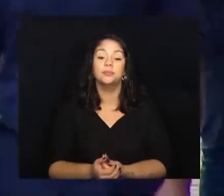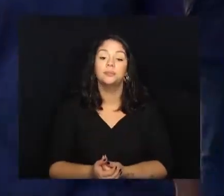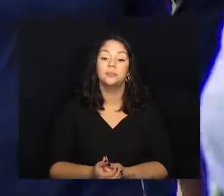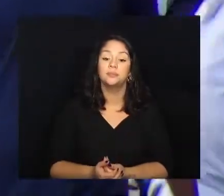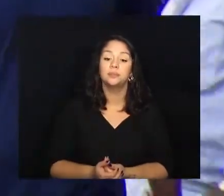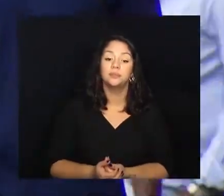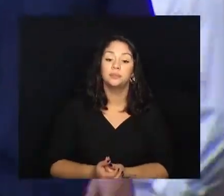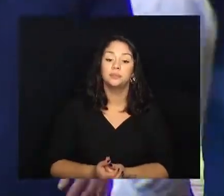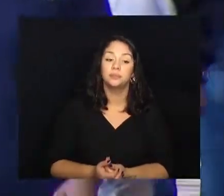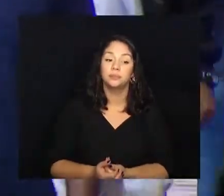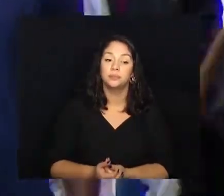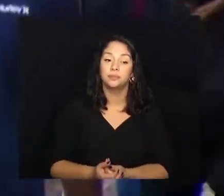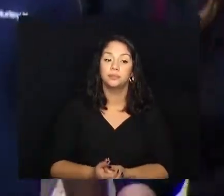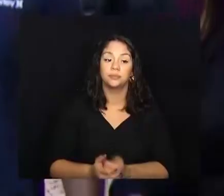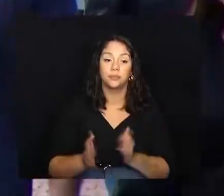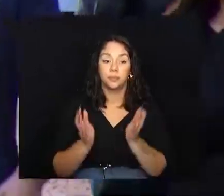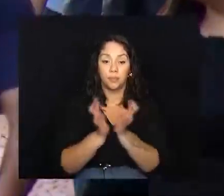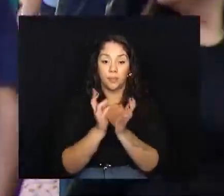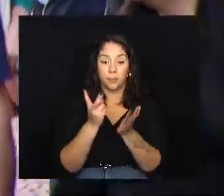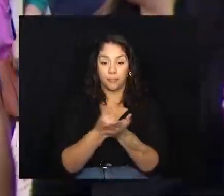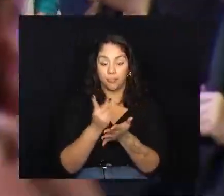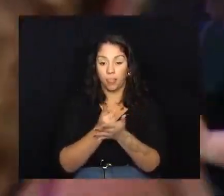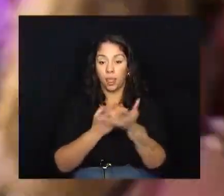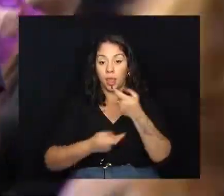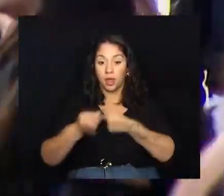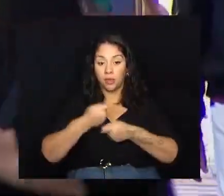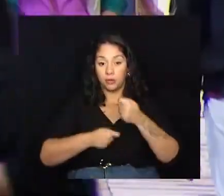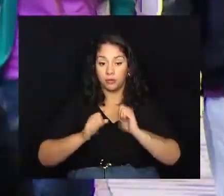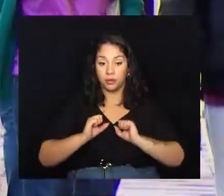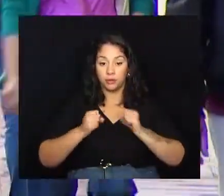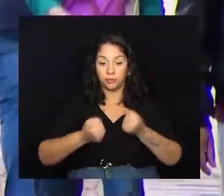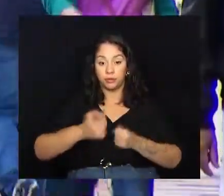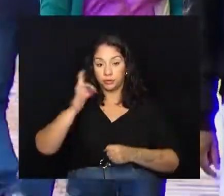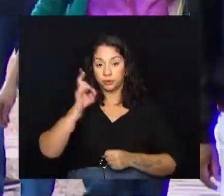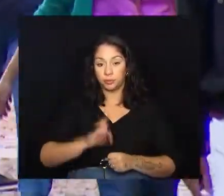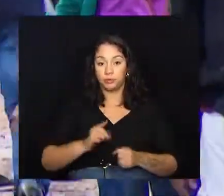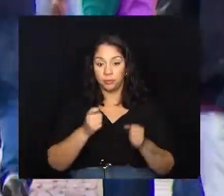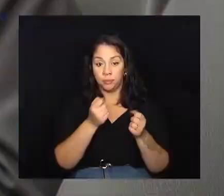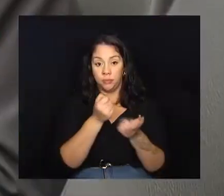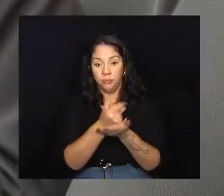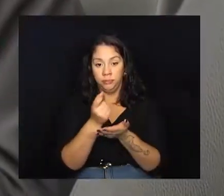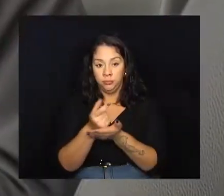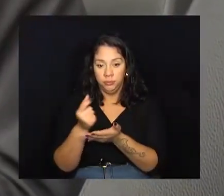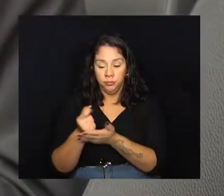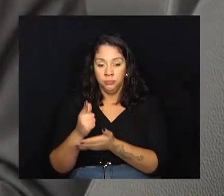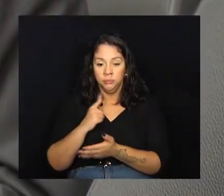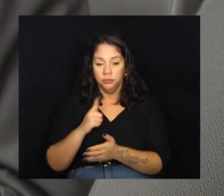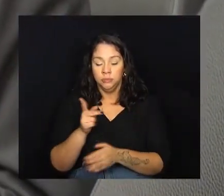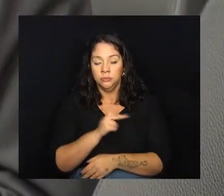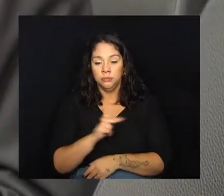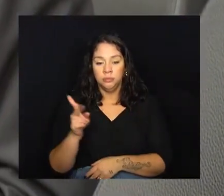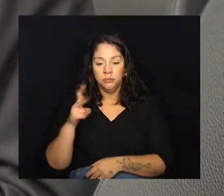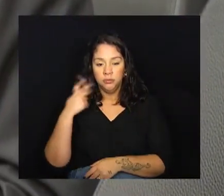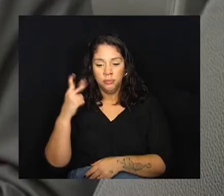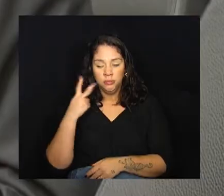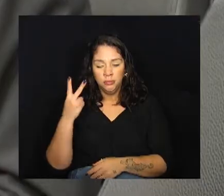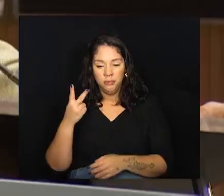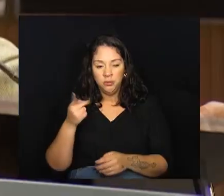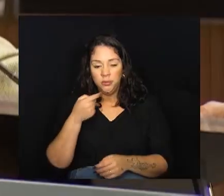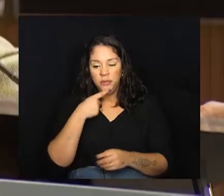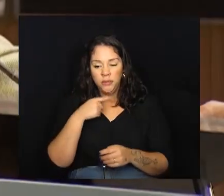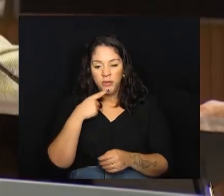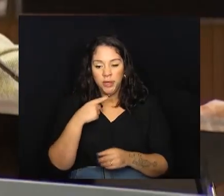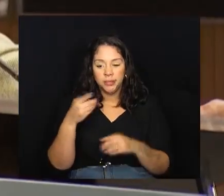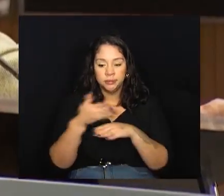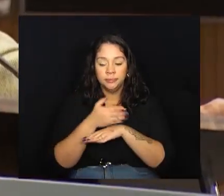a comissão permanente de economia e defesa dos direitos do consumidor tem como presidente o vereador Eduardo magoga e